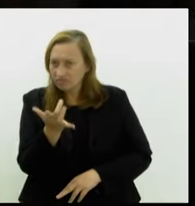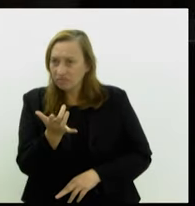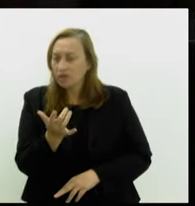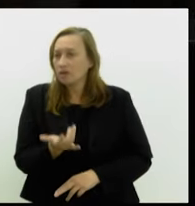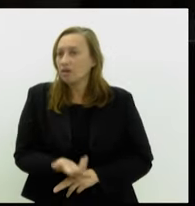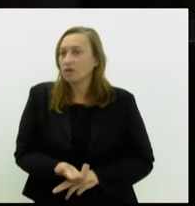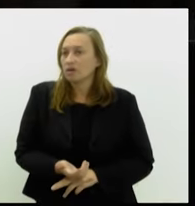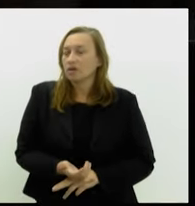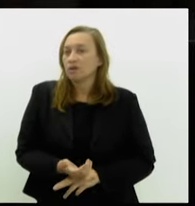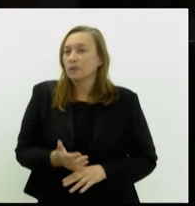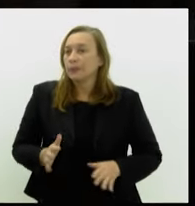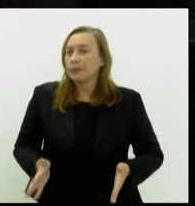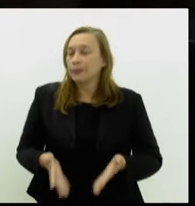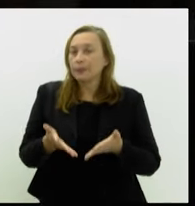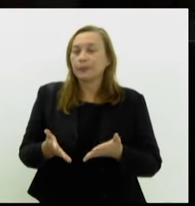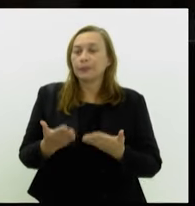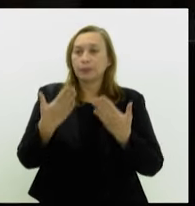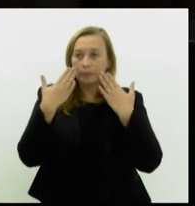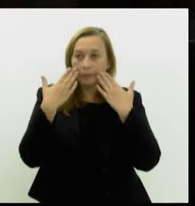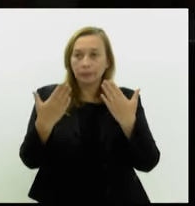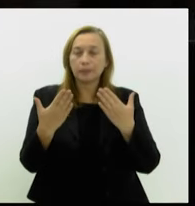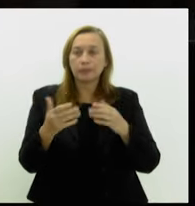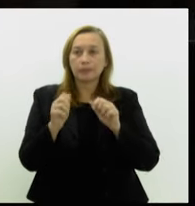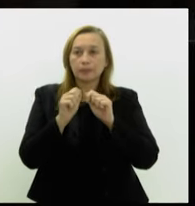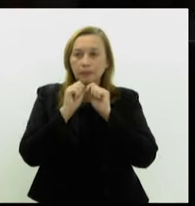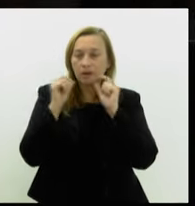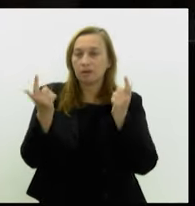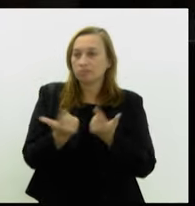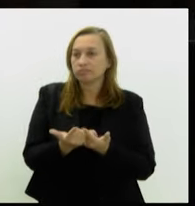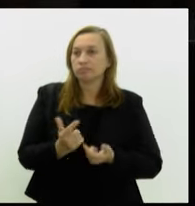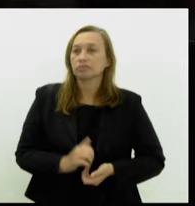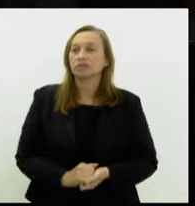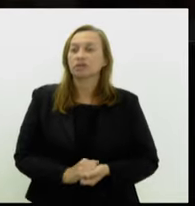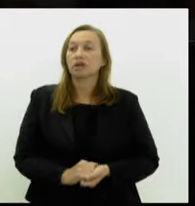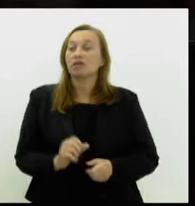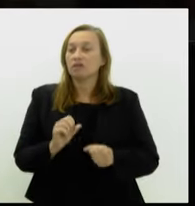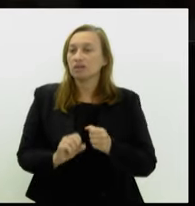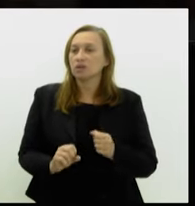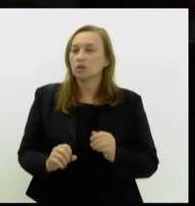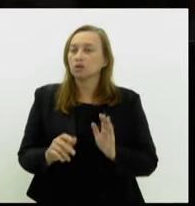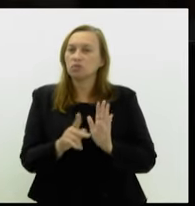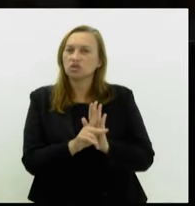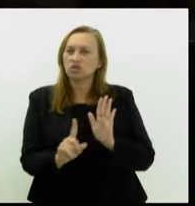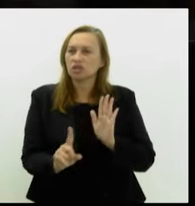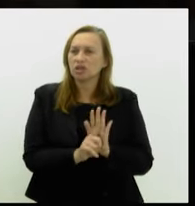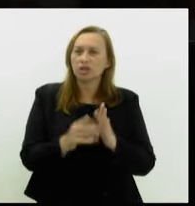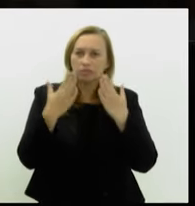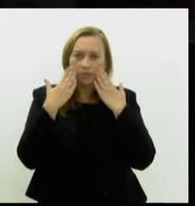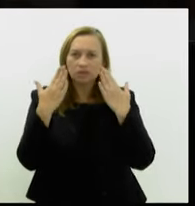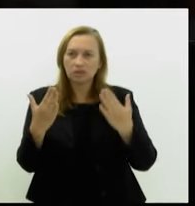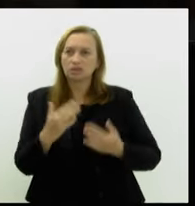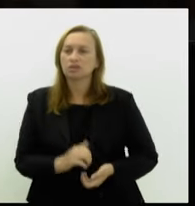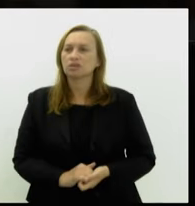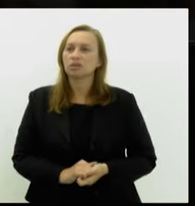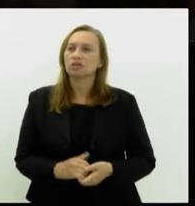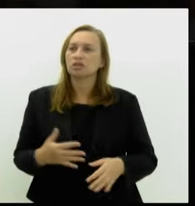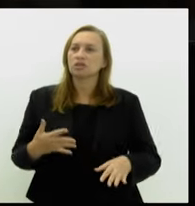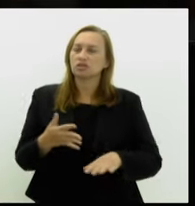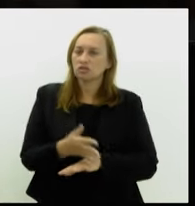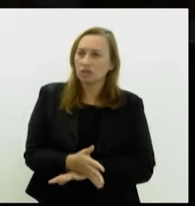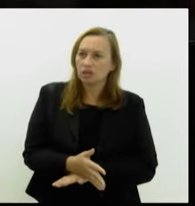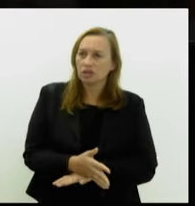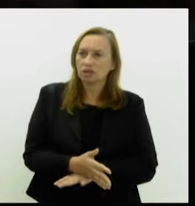passar as iniciativas que apresentamos dentro da Assembleia Legislativa, fazer com que os projetos de lei que apresentamos cheguem a